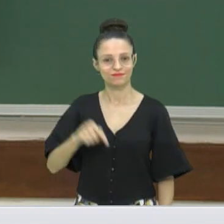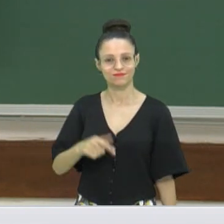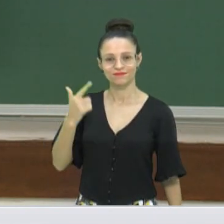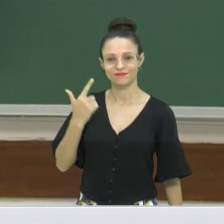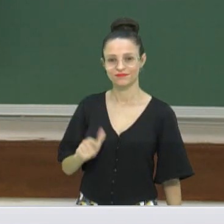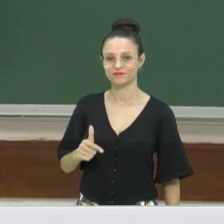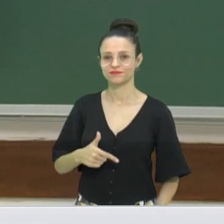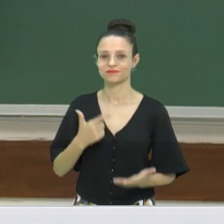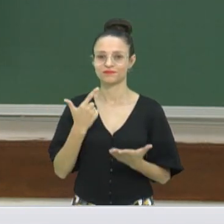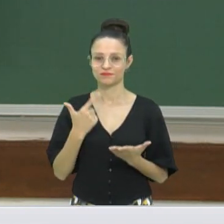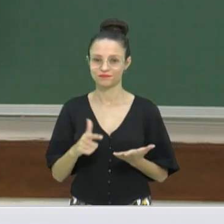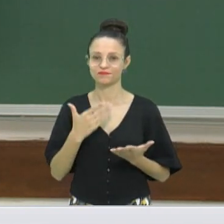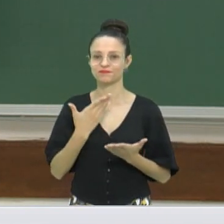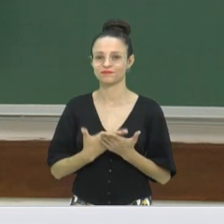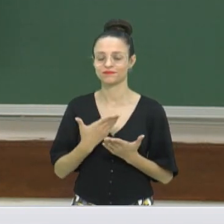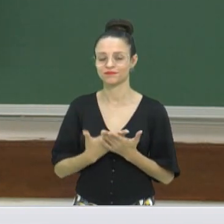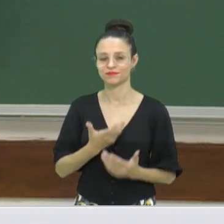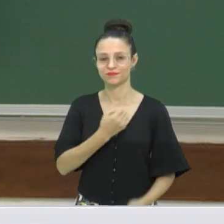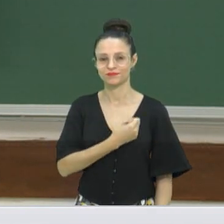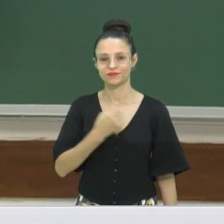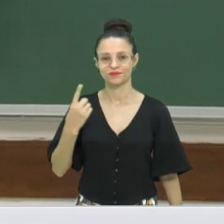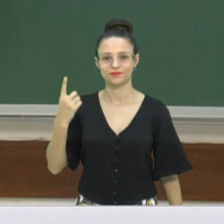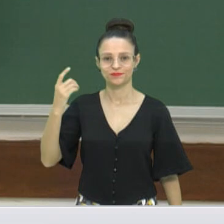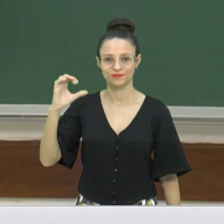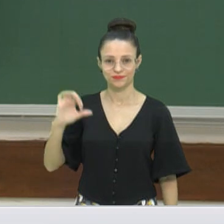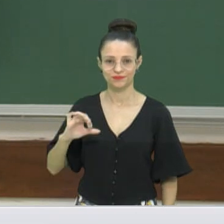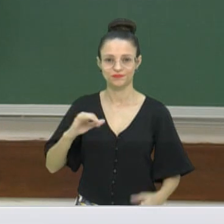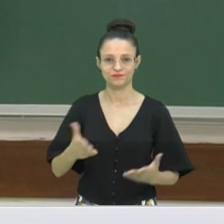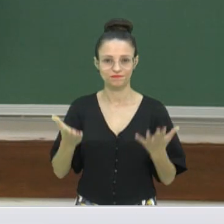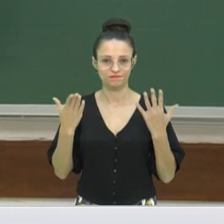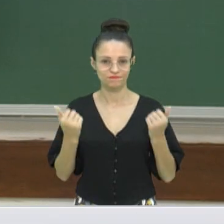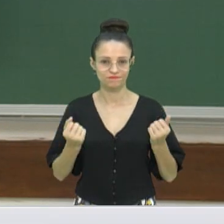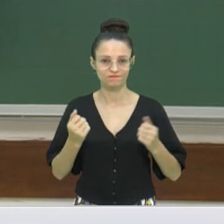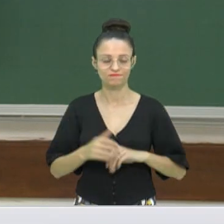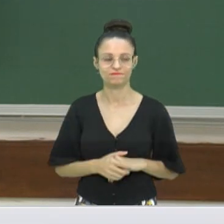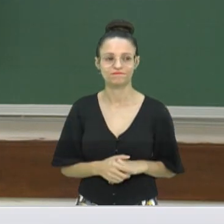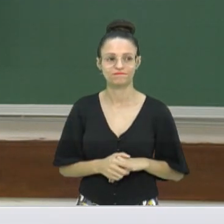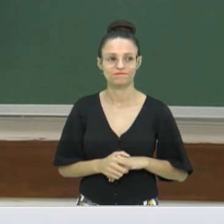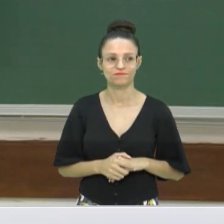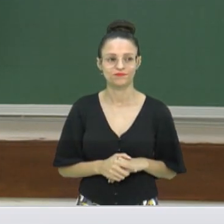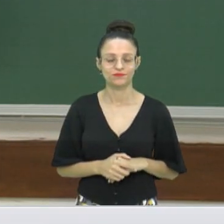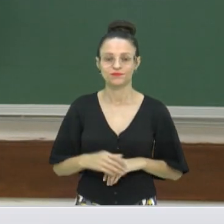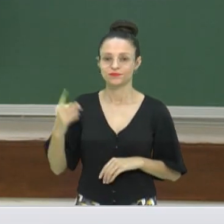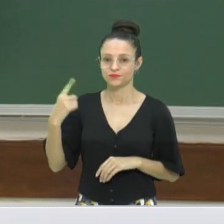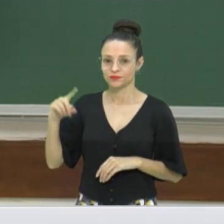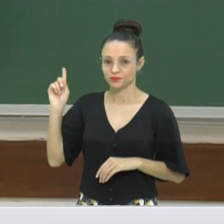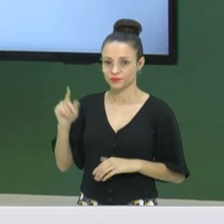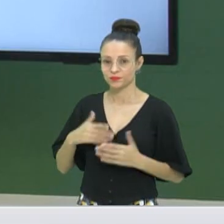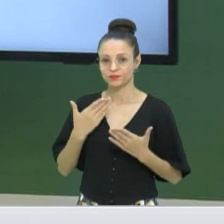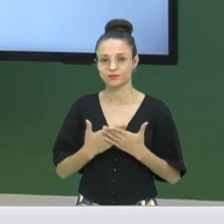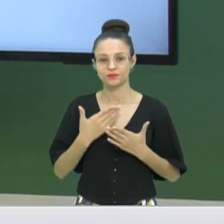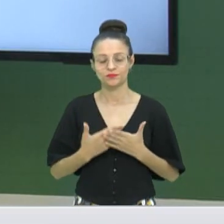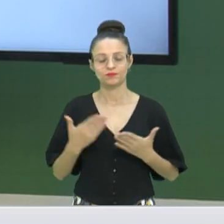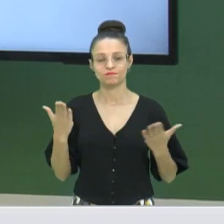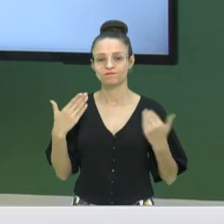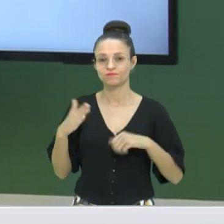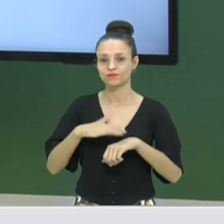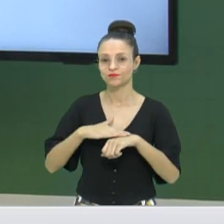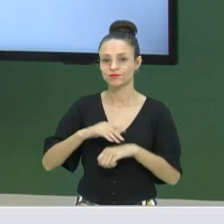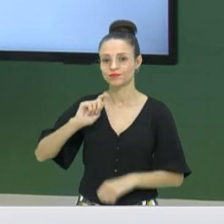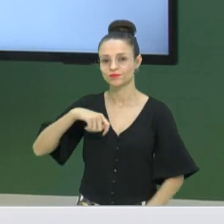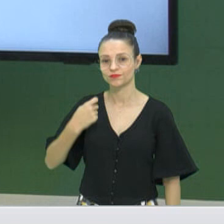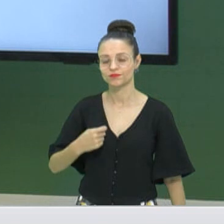para mais uma aula. Hoje é de número 19. Vamos lá? Na aula passada, a gente conversou um pouquinho sobre